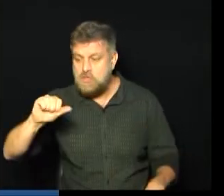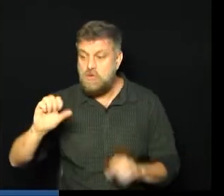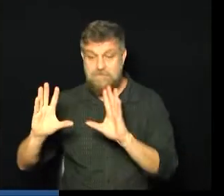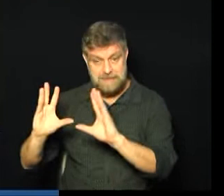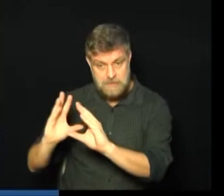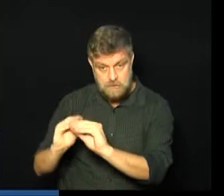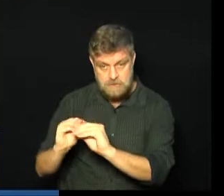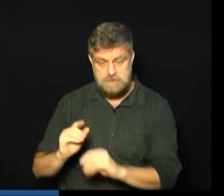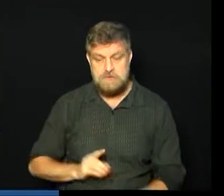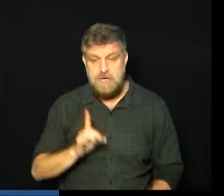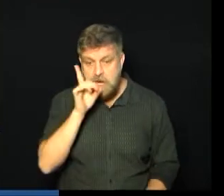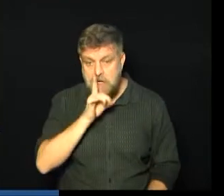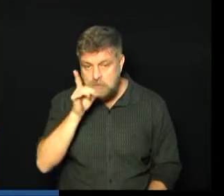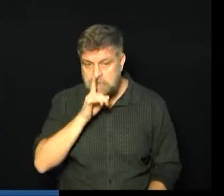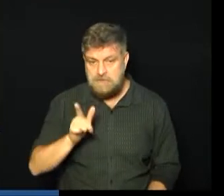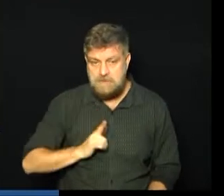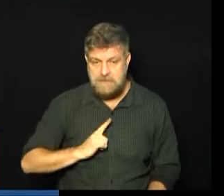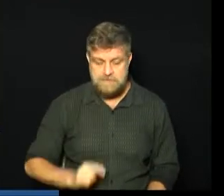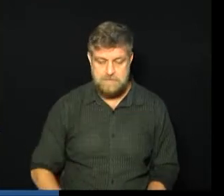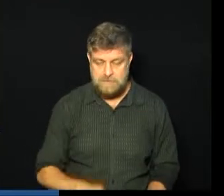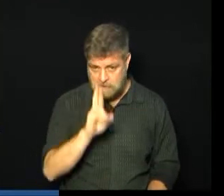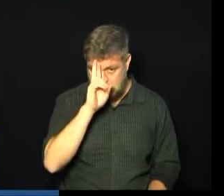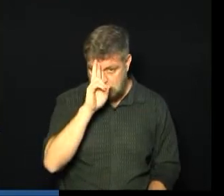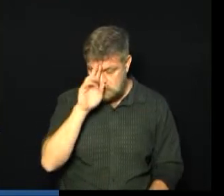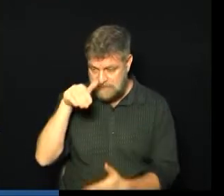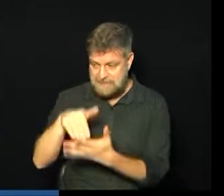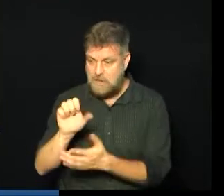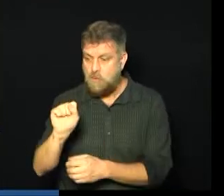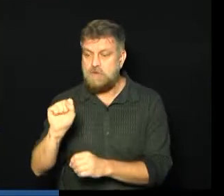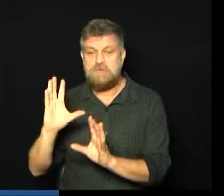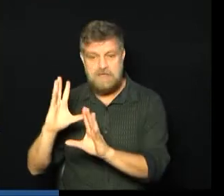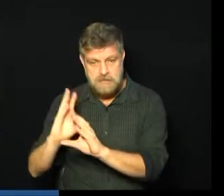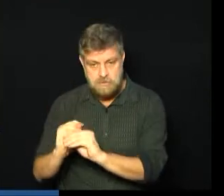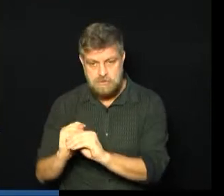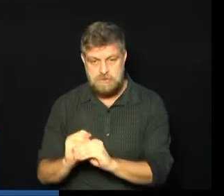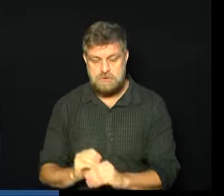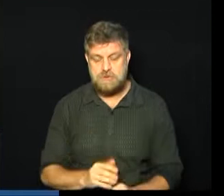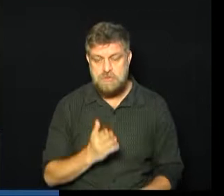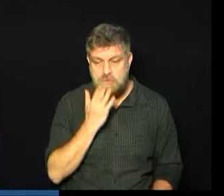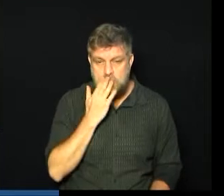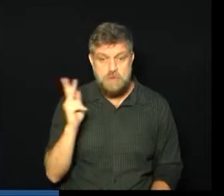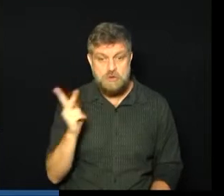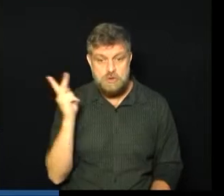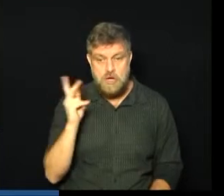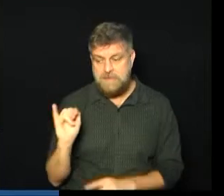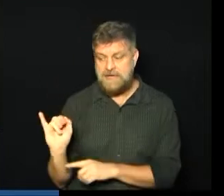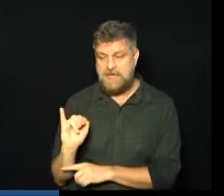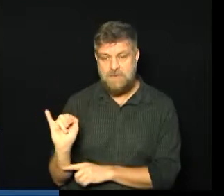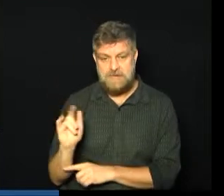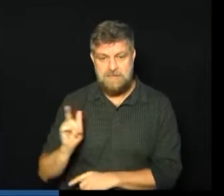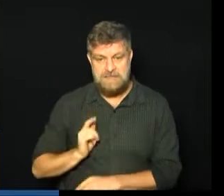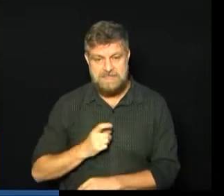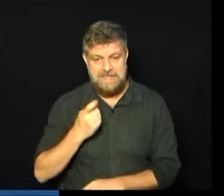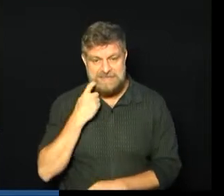noite. No domingo, do meio-dia às 8 da noite, no Shopping Guatemi Campinas, a gente tem sexta e